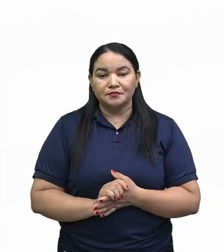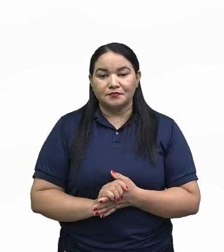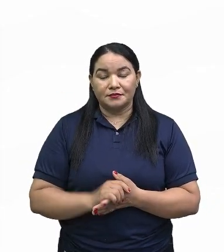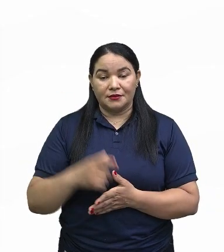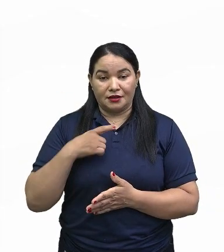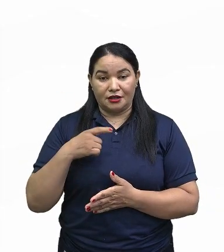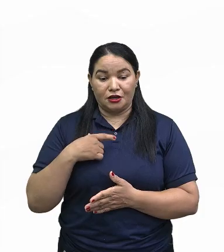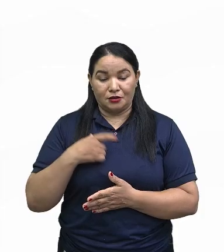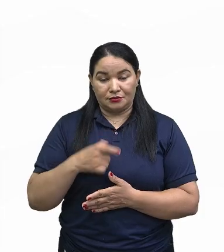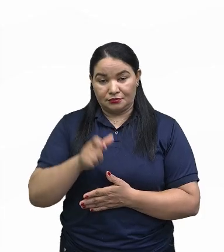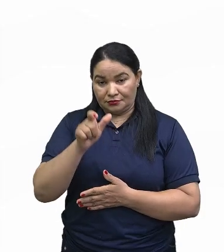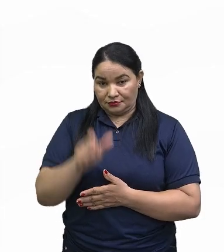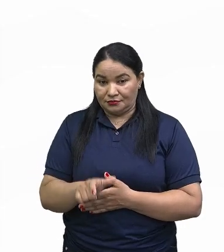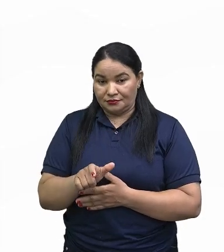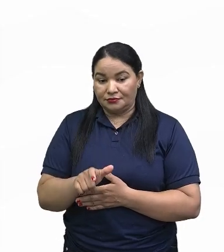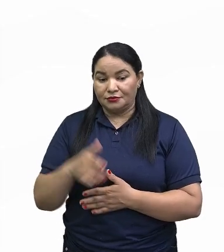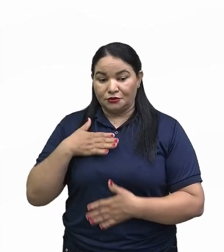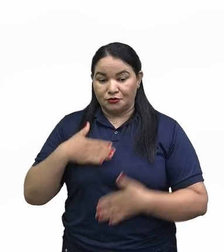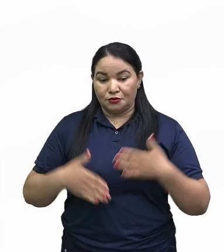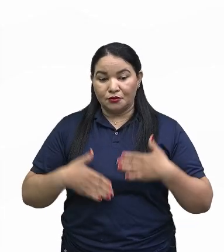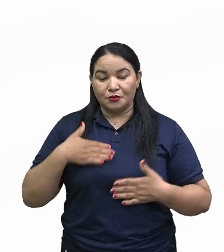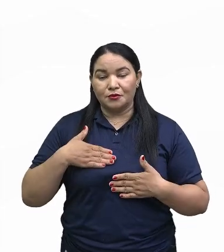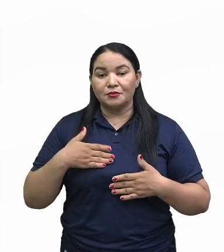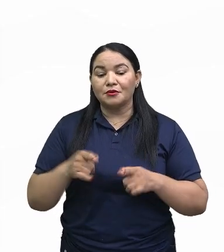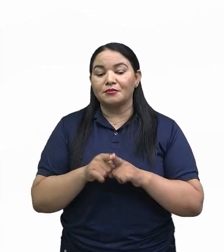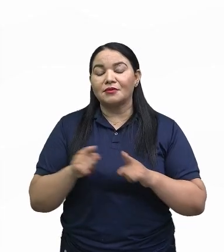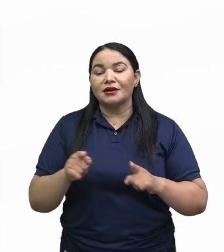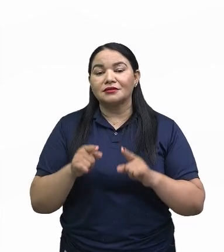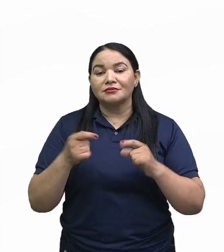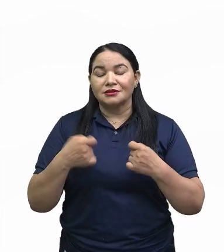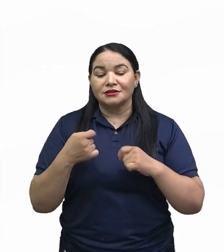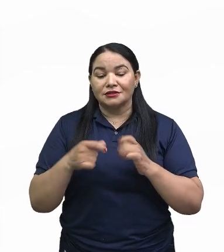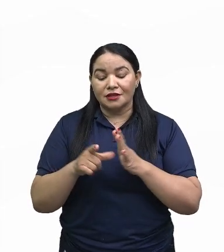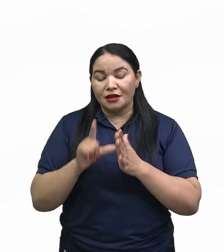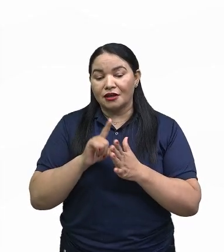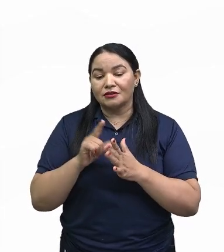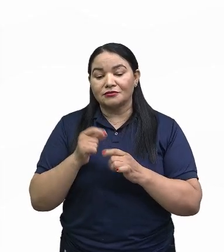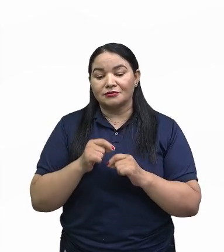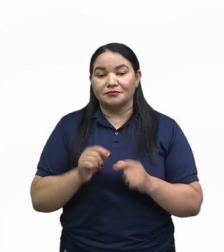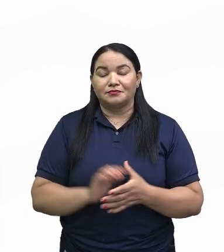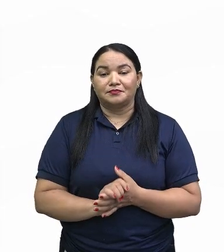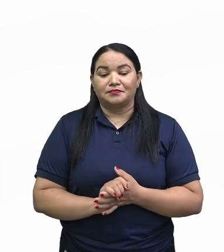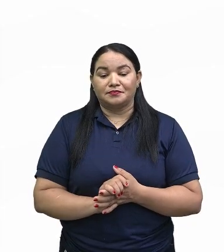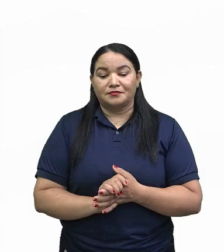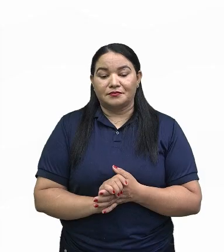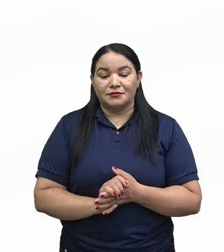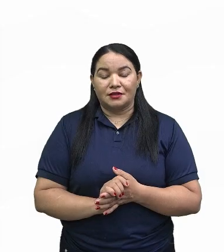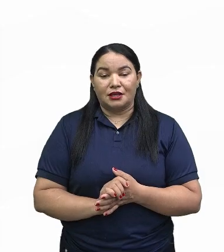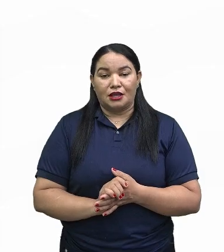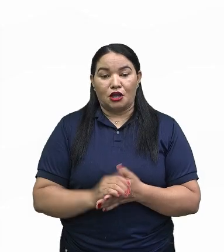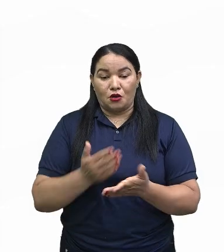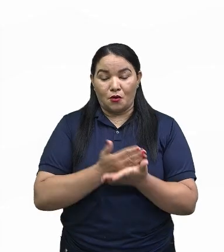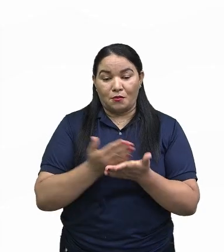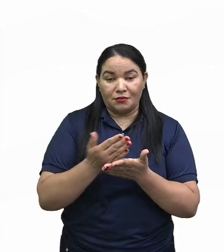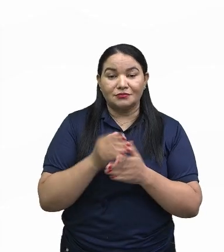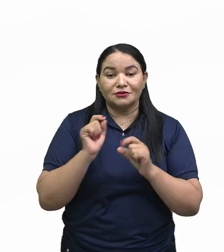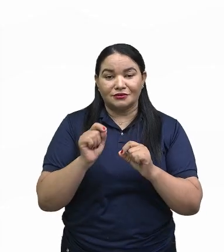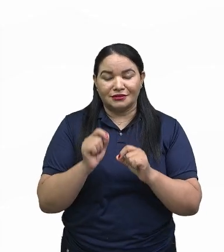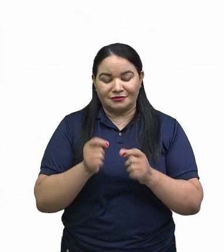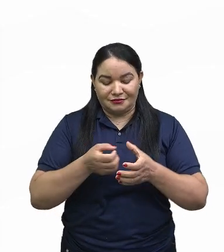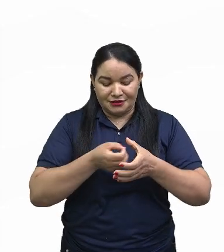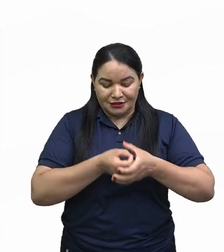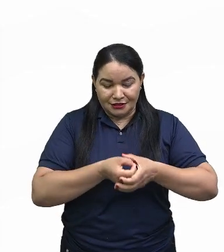um corpo, né, um organismo. Mas até chegar aí, a gente precisa observar toda essa dinâmica, iniciando ali pela célula, né?